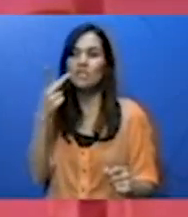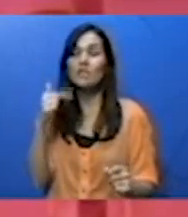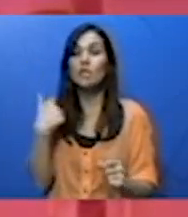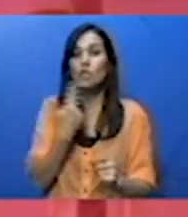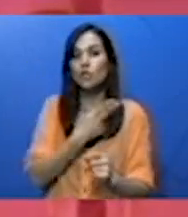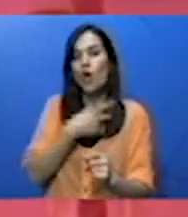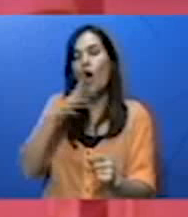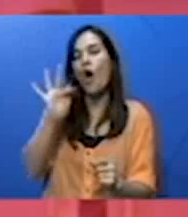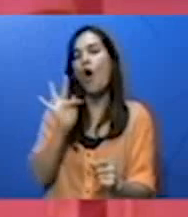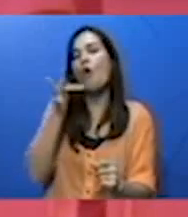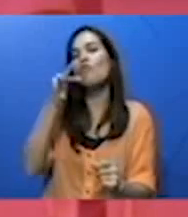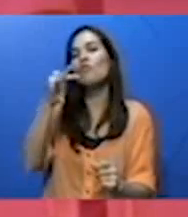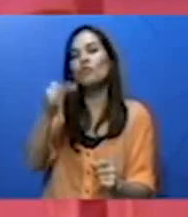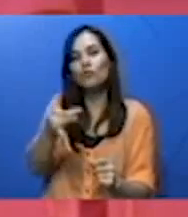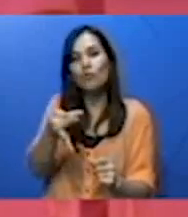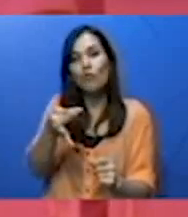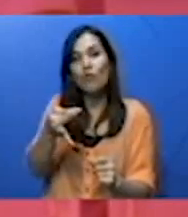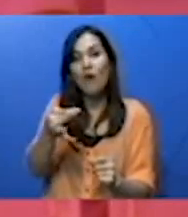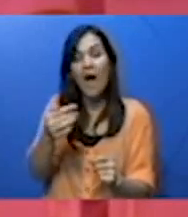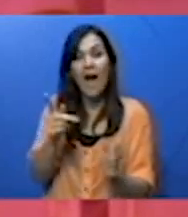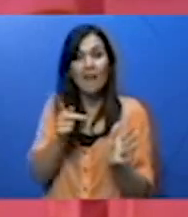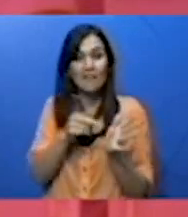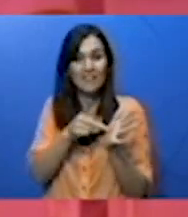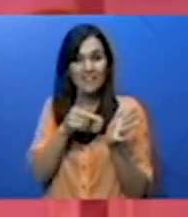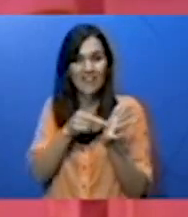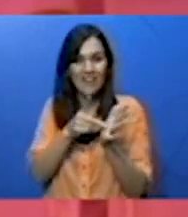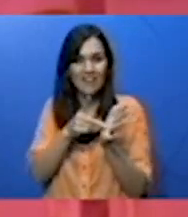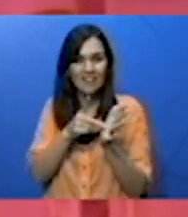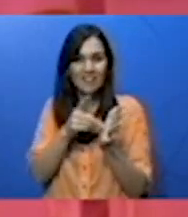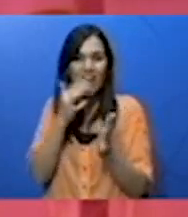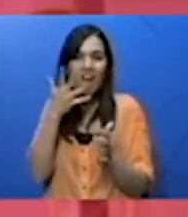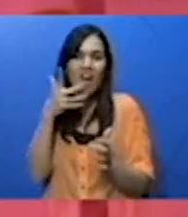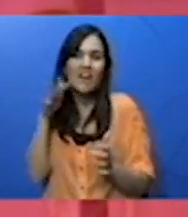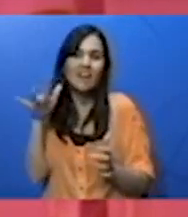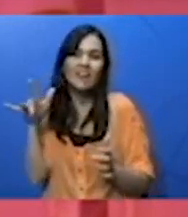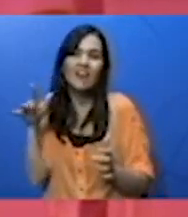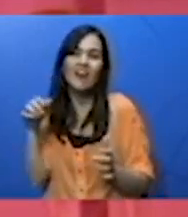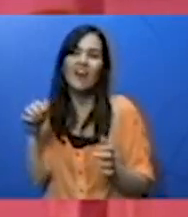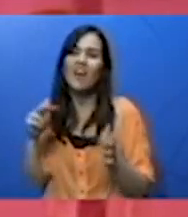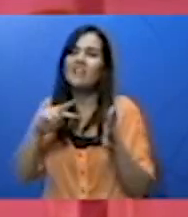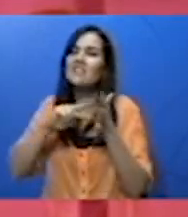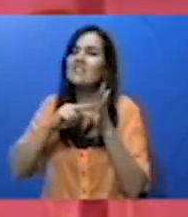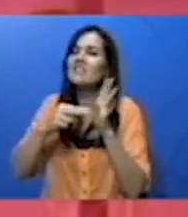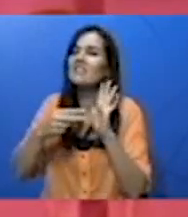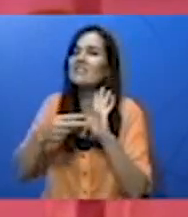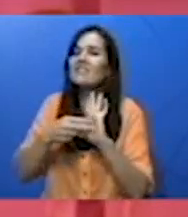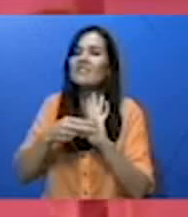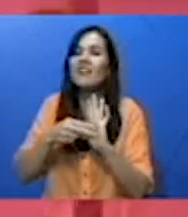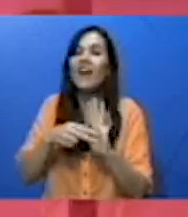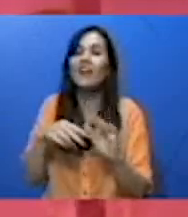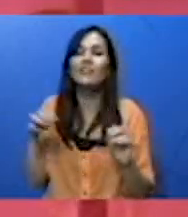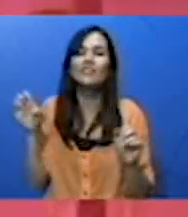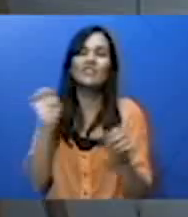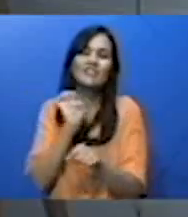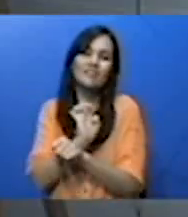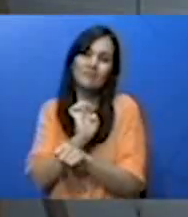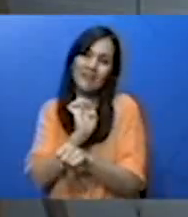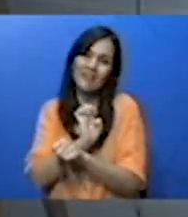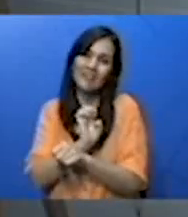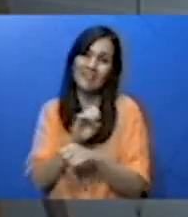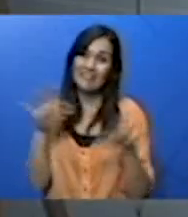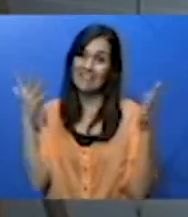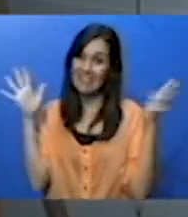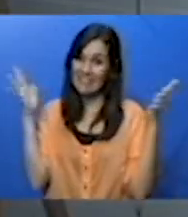futuro. Na verdade, ser criança é ser símbolo de esperança. Palmas para